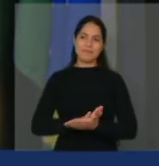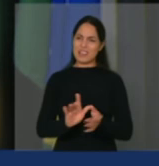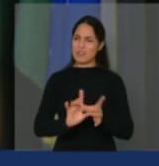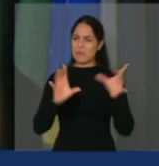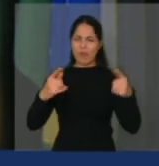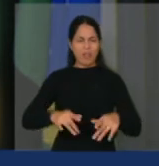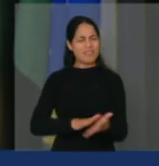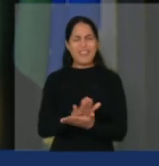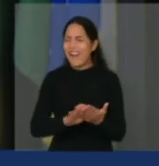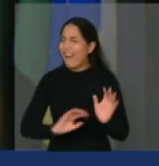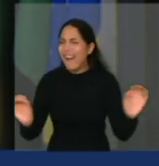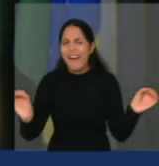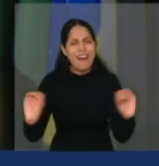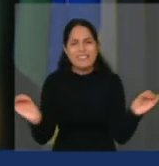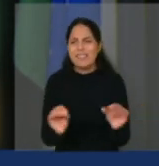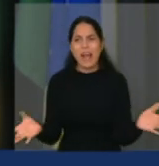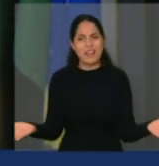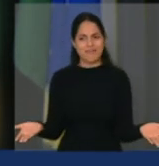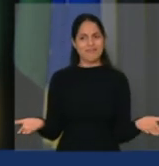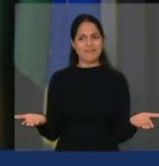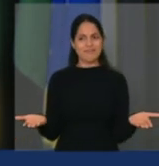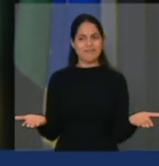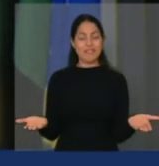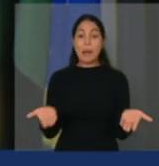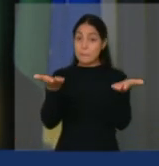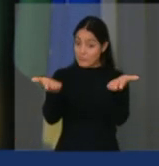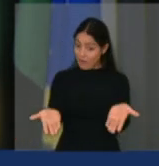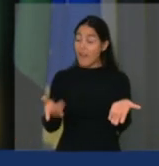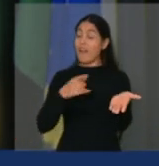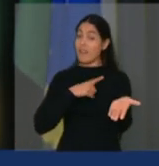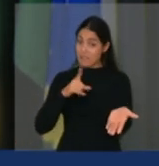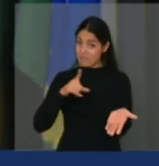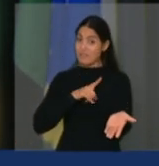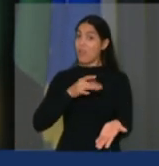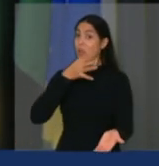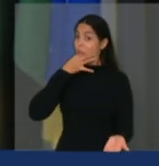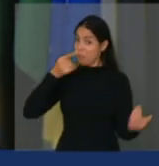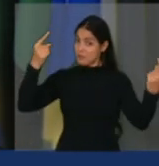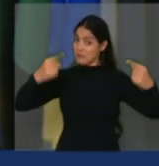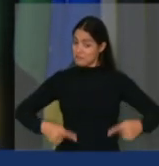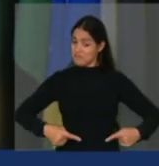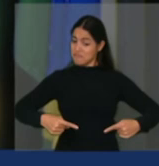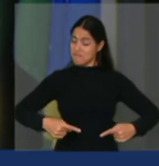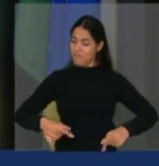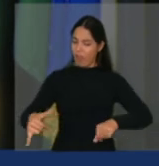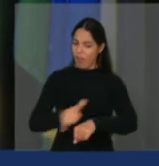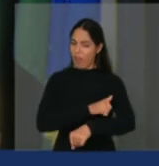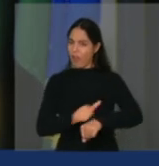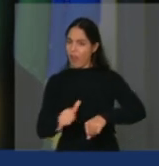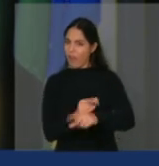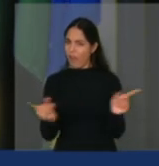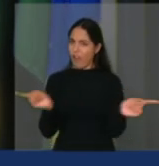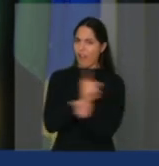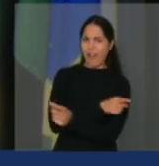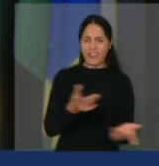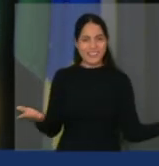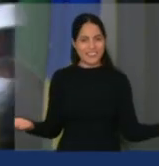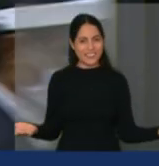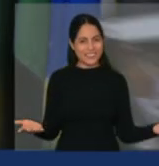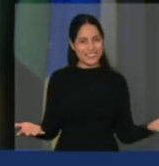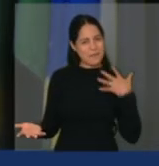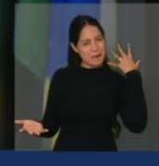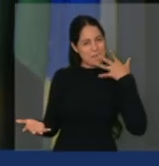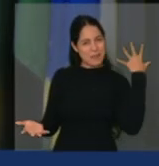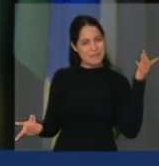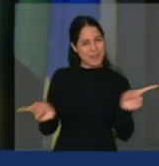democracia e ao posição como sempre distorce Fatos e distorcer um fato também